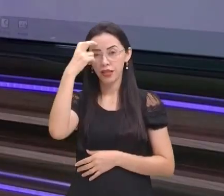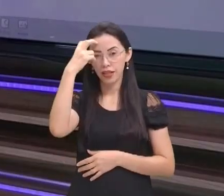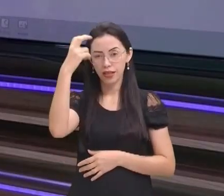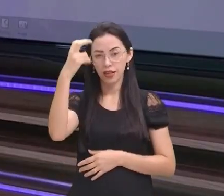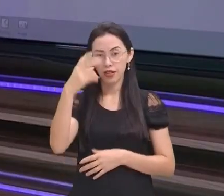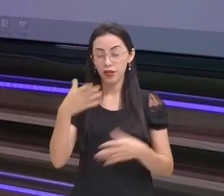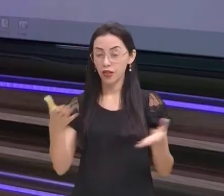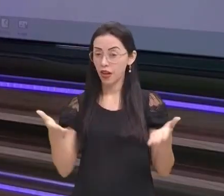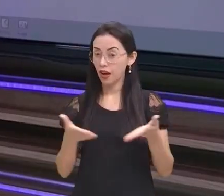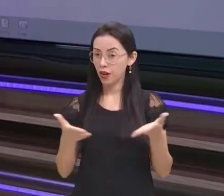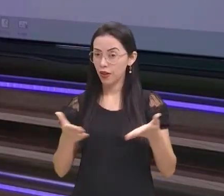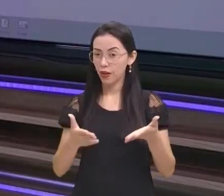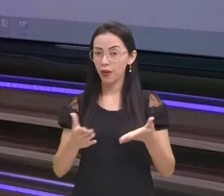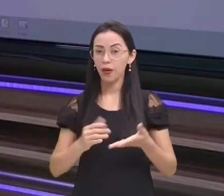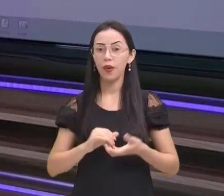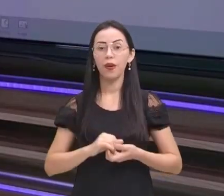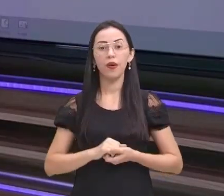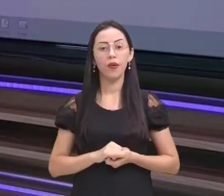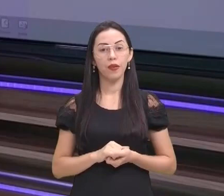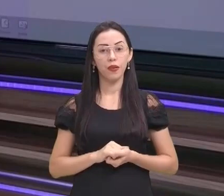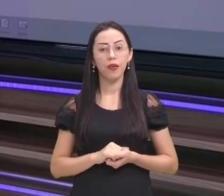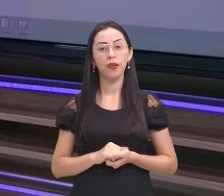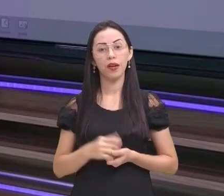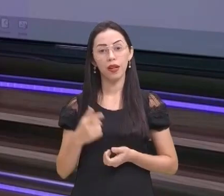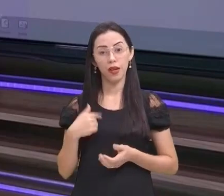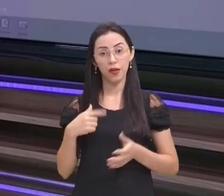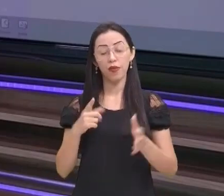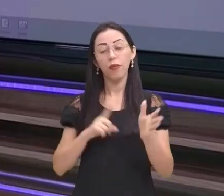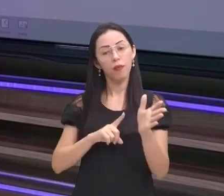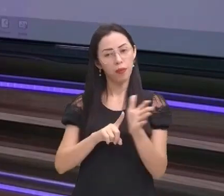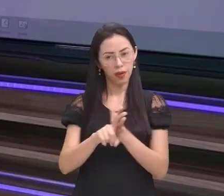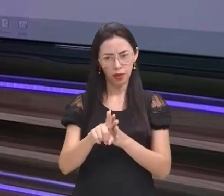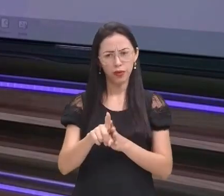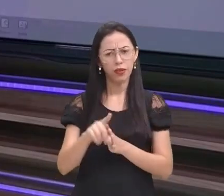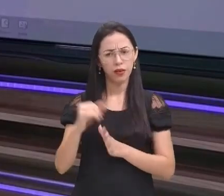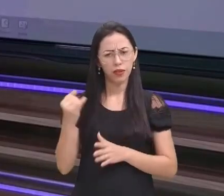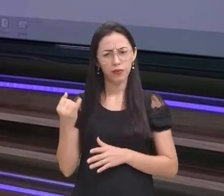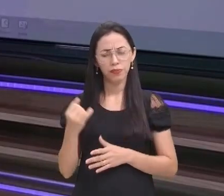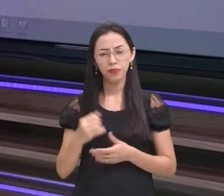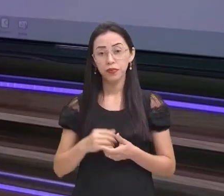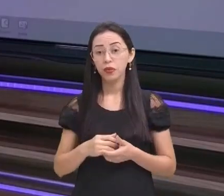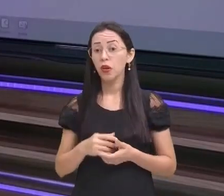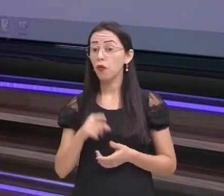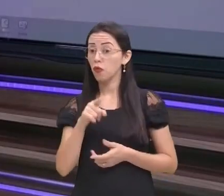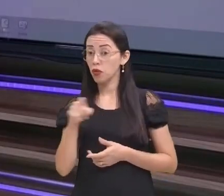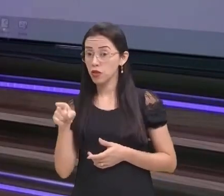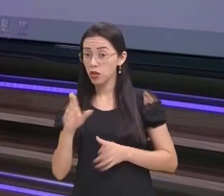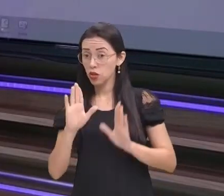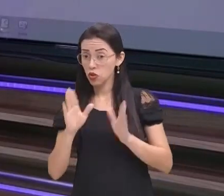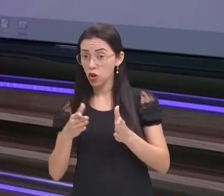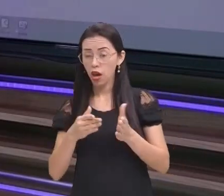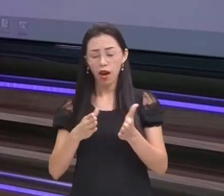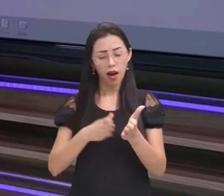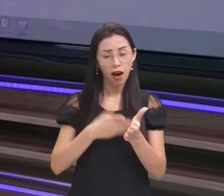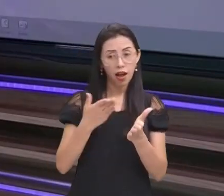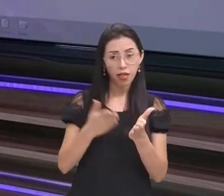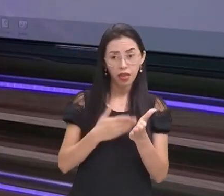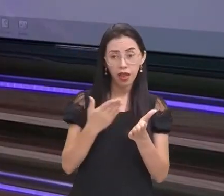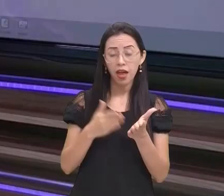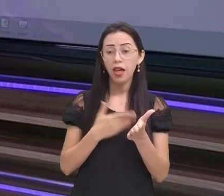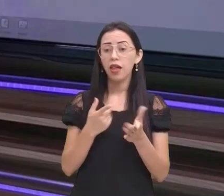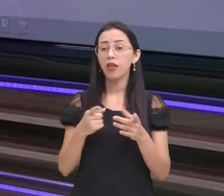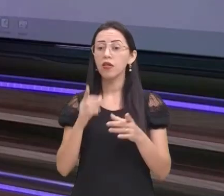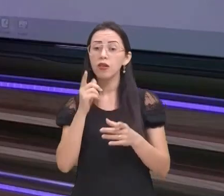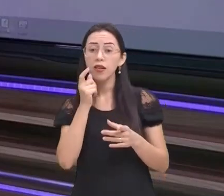agora, crianças, eu faço uma pergunta muito importante. Vocês já pegaram caderno? Já pegaram lápis e também